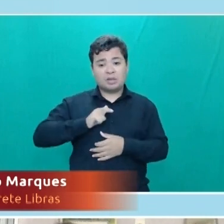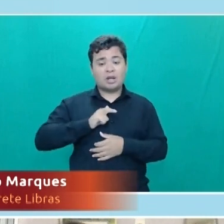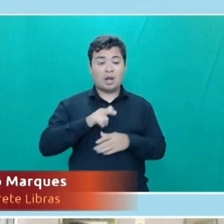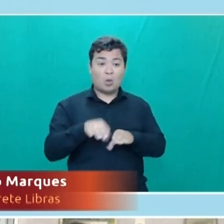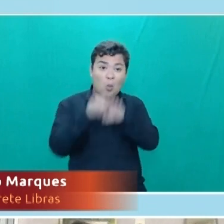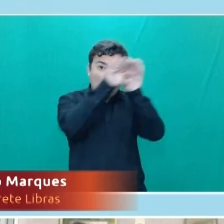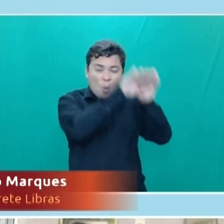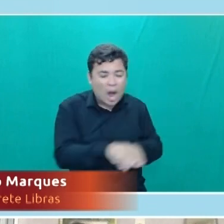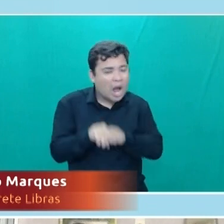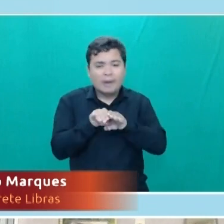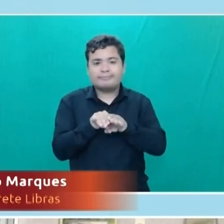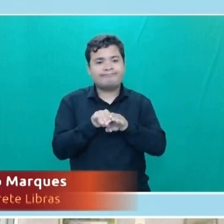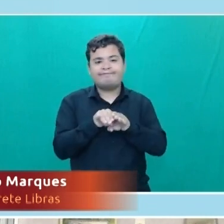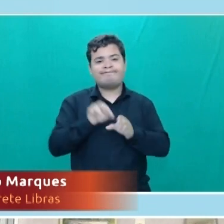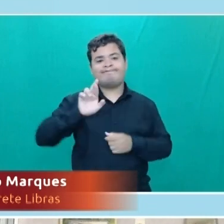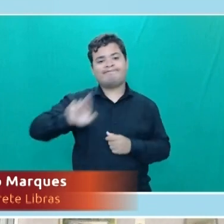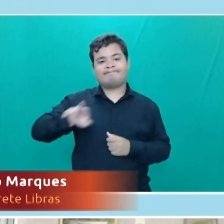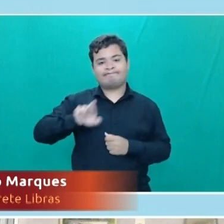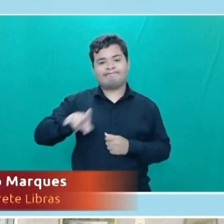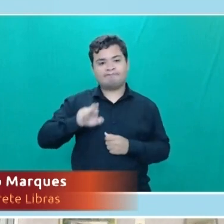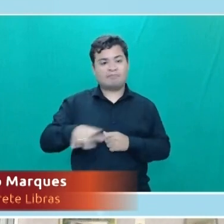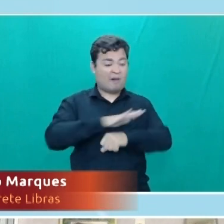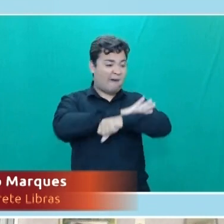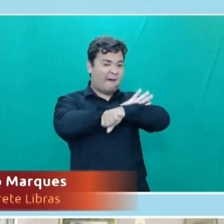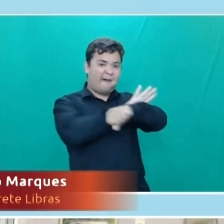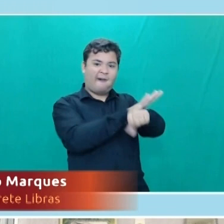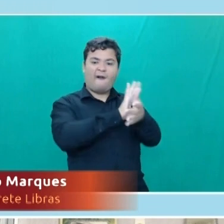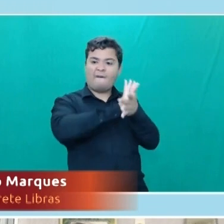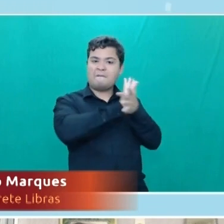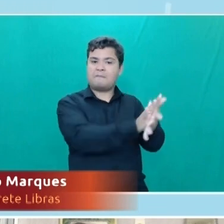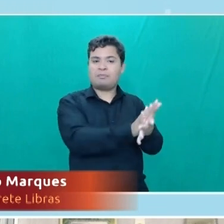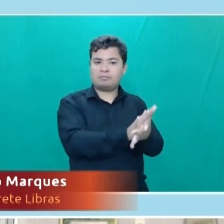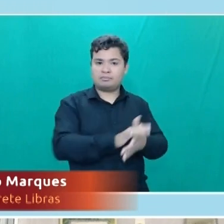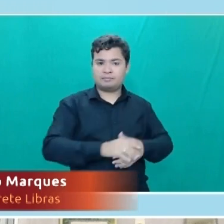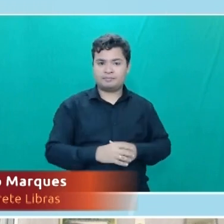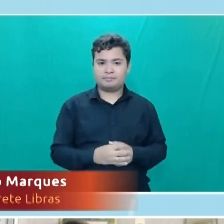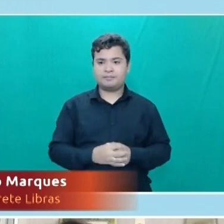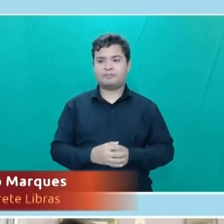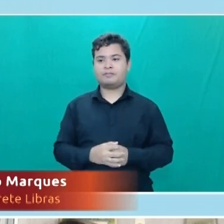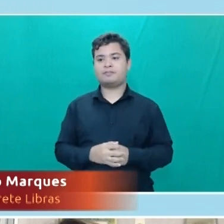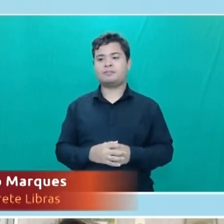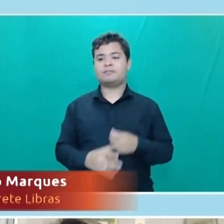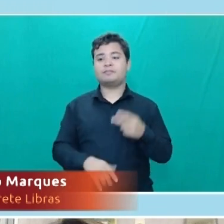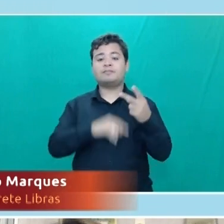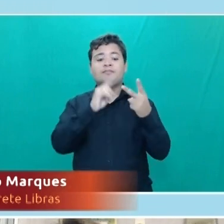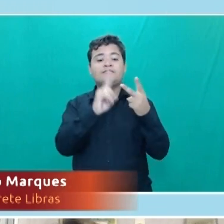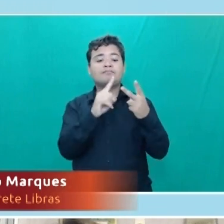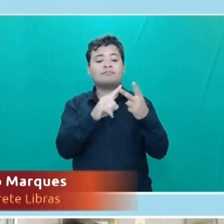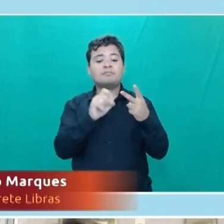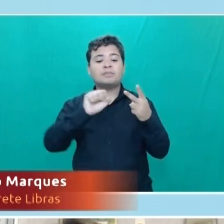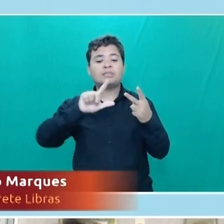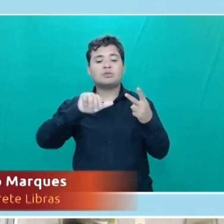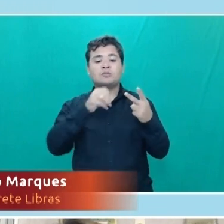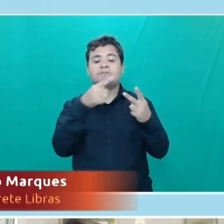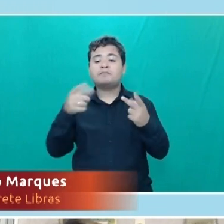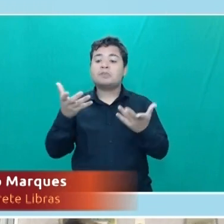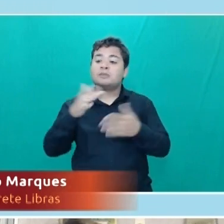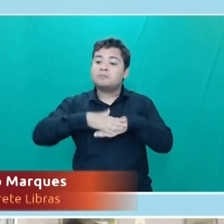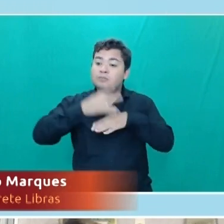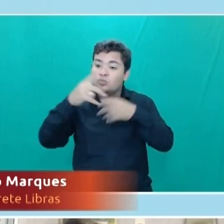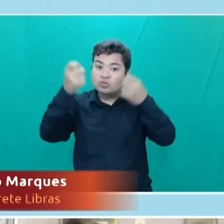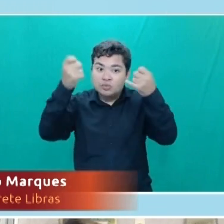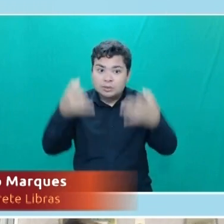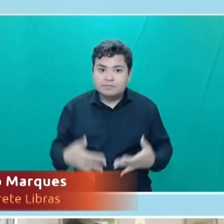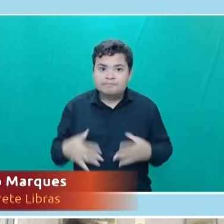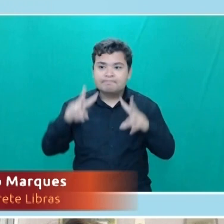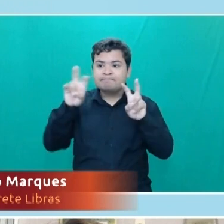de uma forma discriminatória. Tá certo. Salomão, queria falar sobre uma outra questão, acredito que você possa falar,